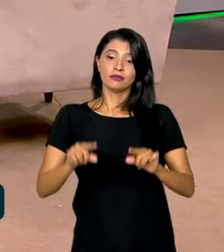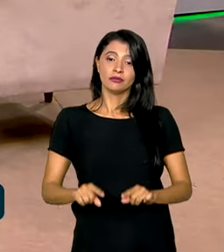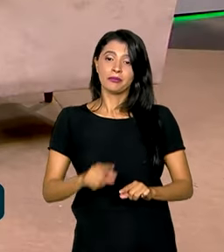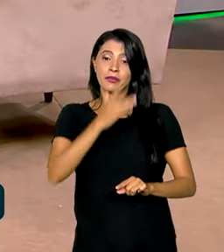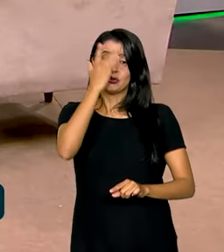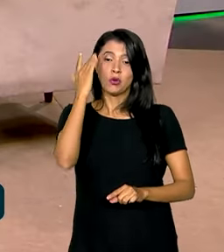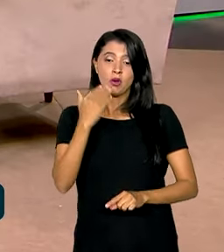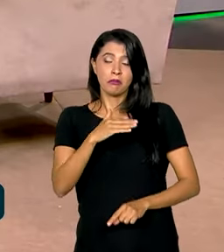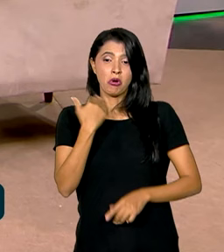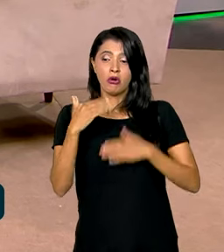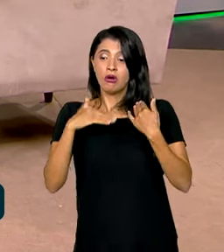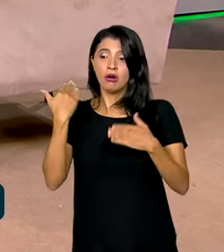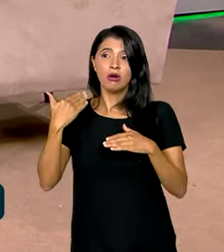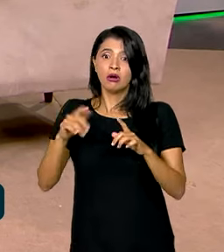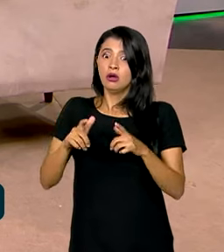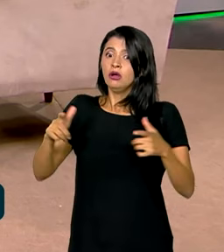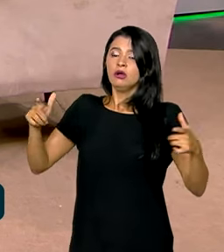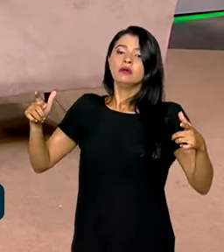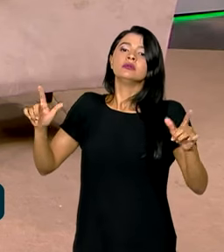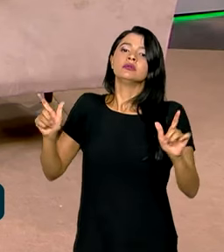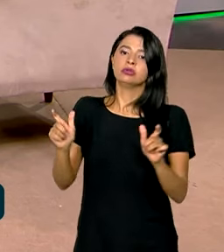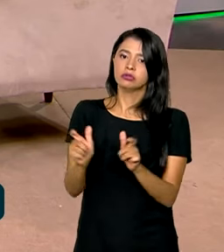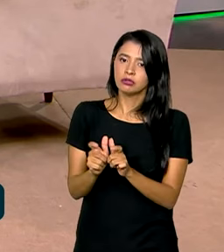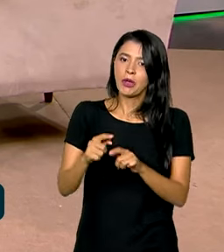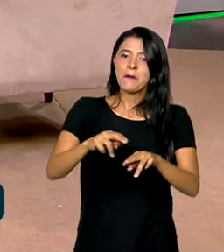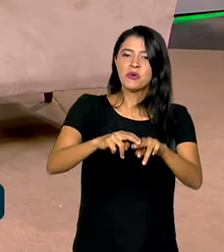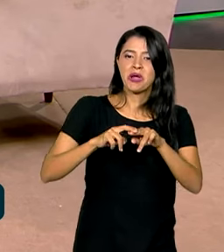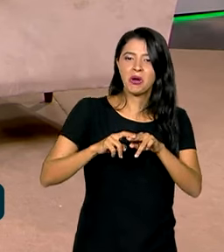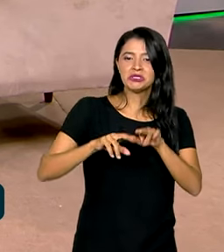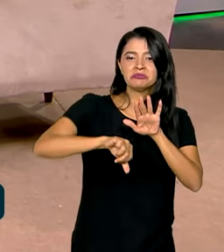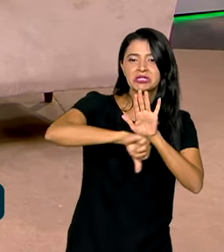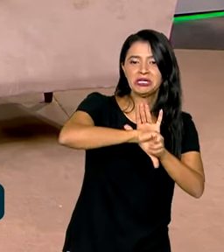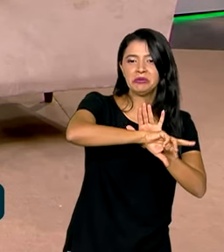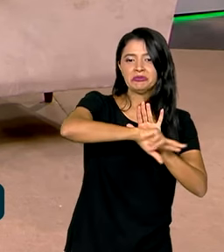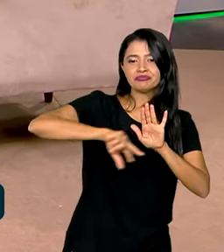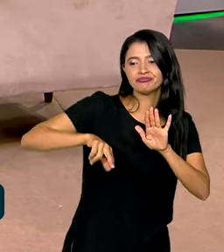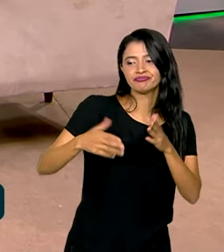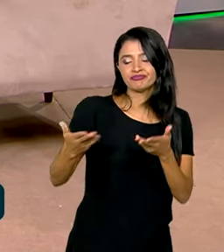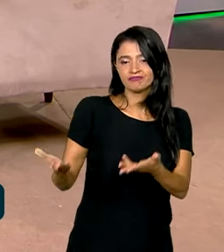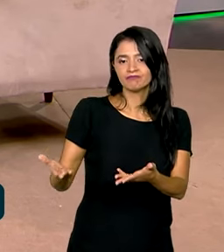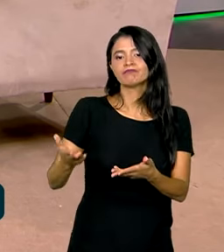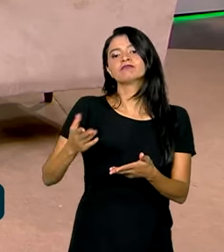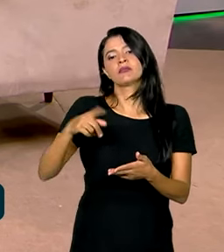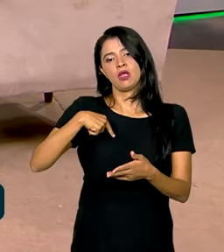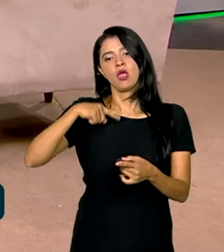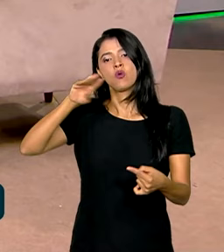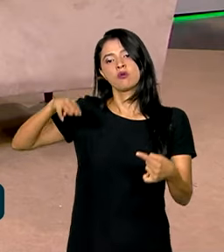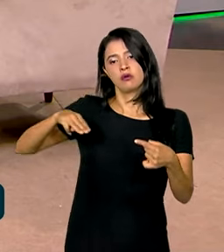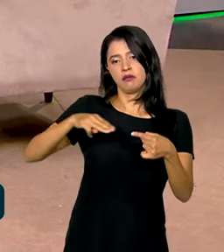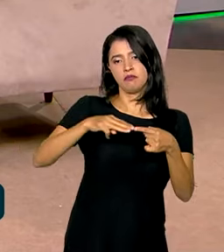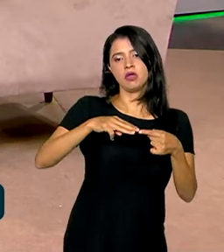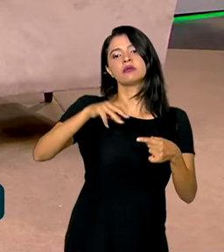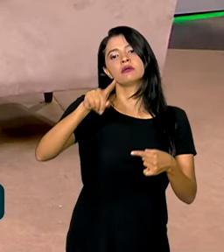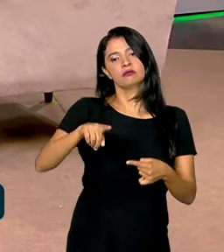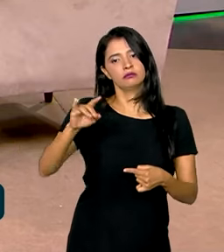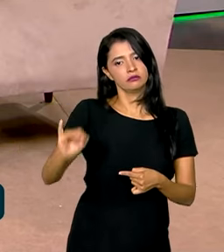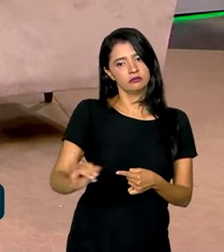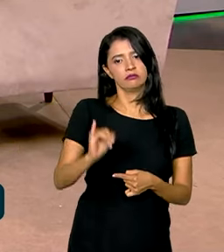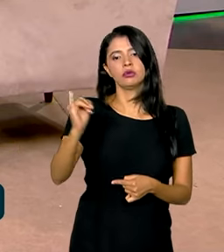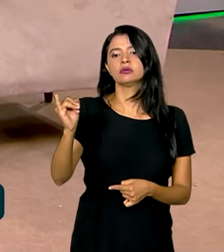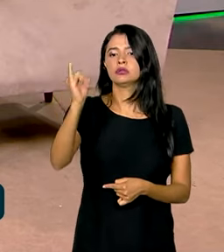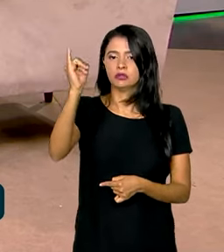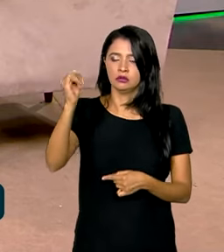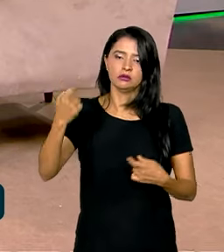vidas humanas em razão de atos criminosos. Então, essa é uma determinação, é uma meta, uma meta